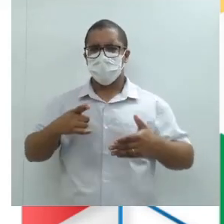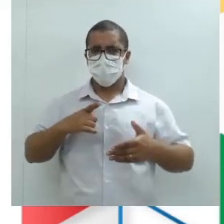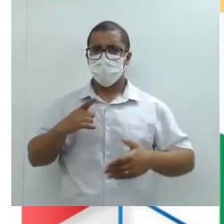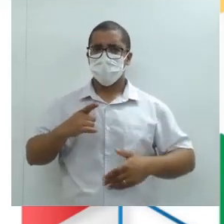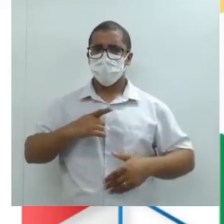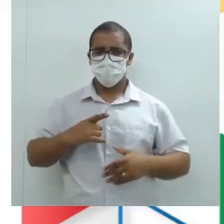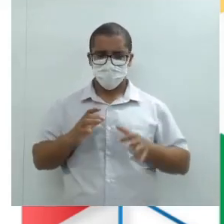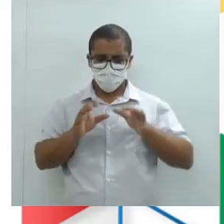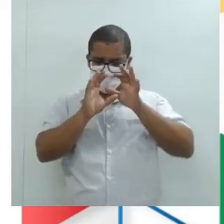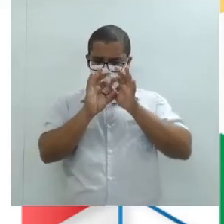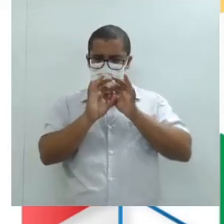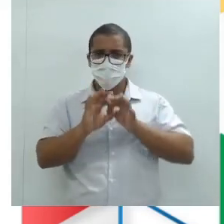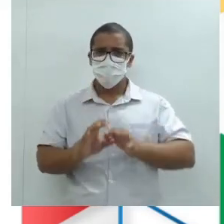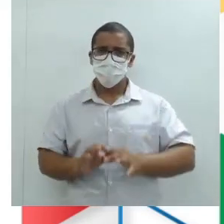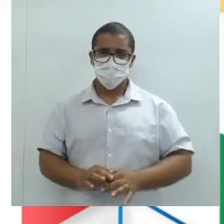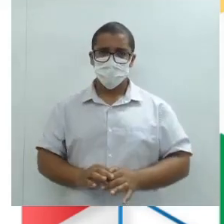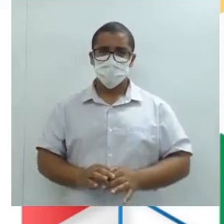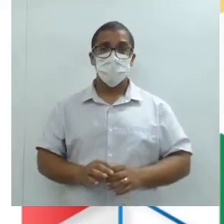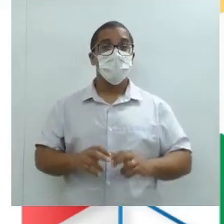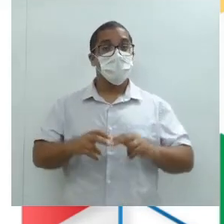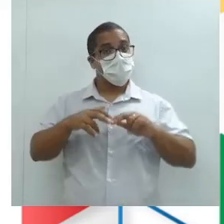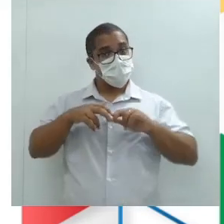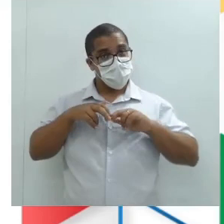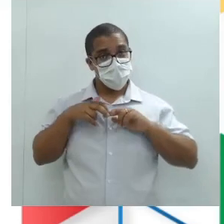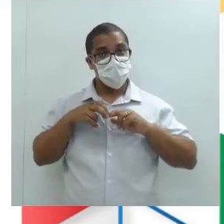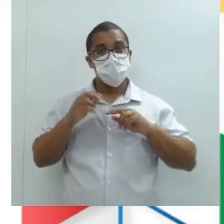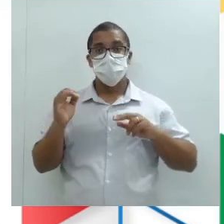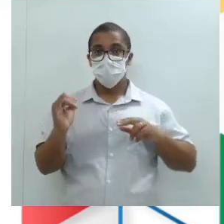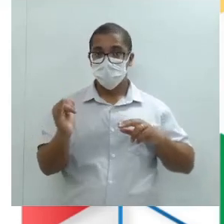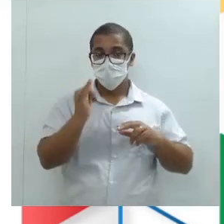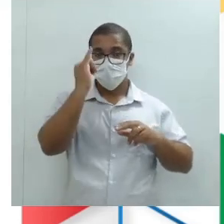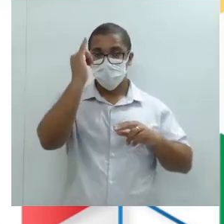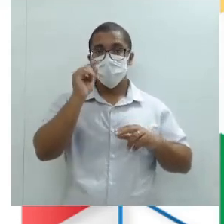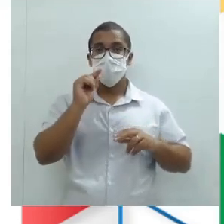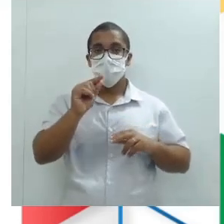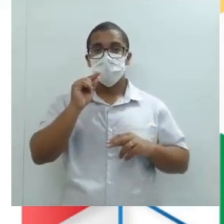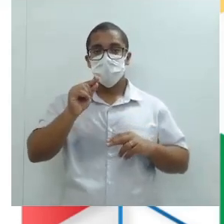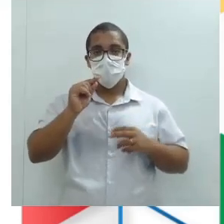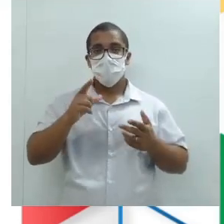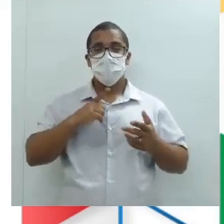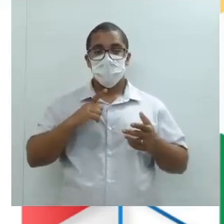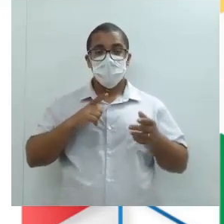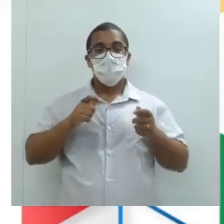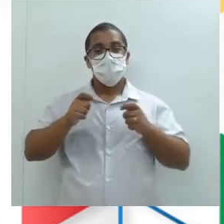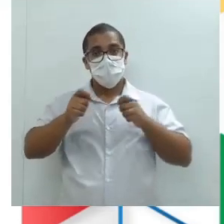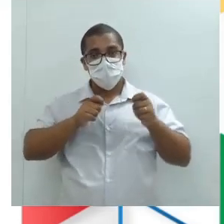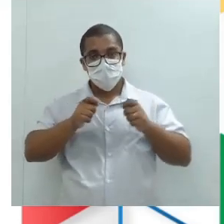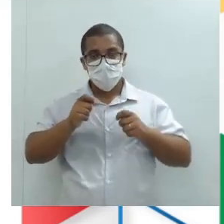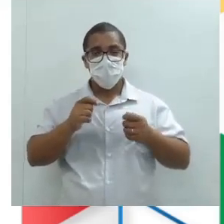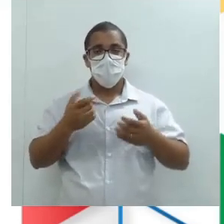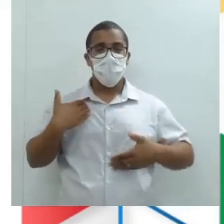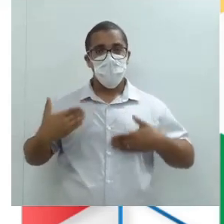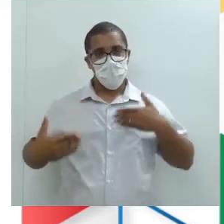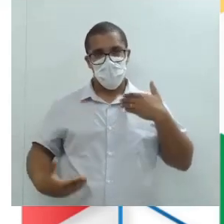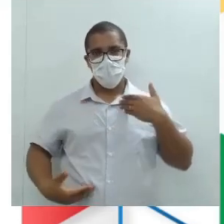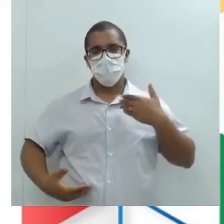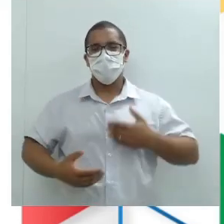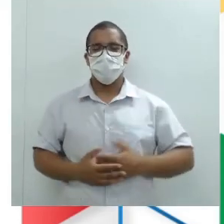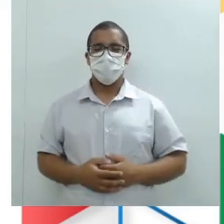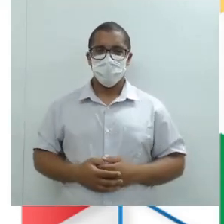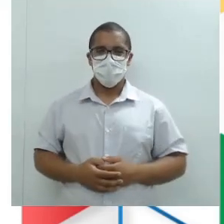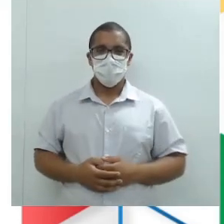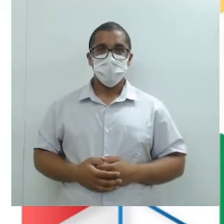endócrino, ele vai atuar, portanto, na regulação e controle dessas funções do